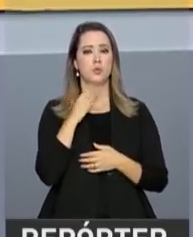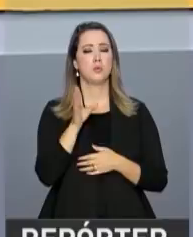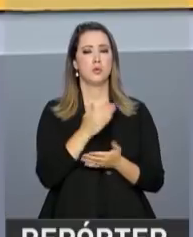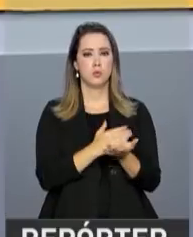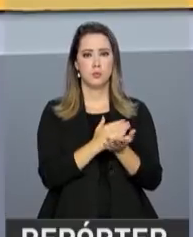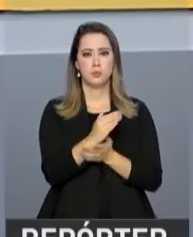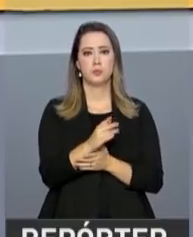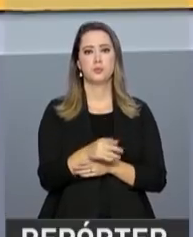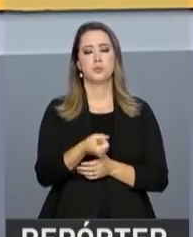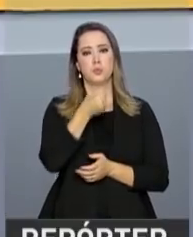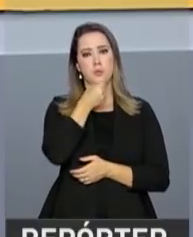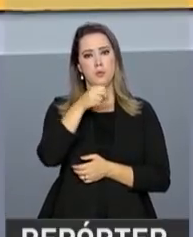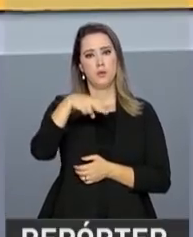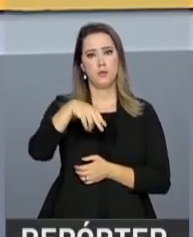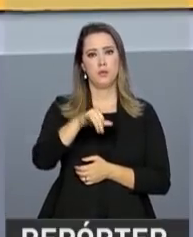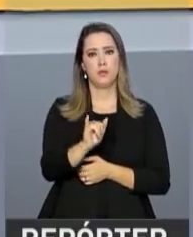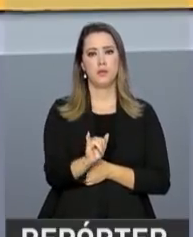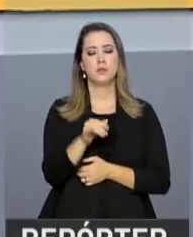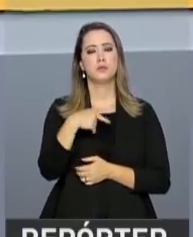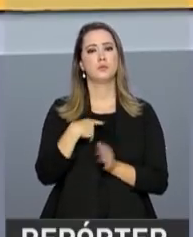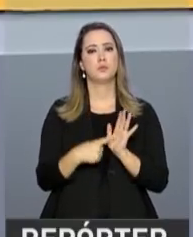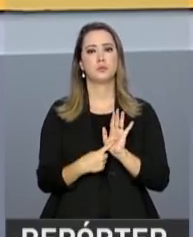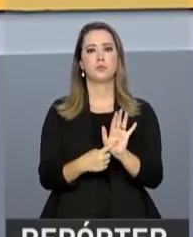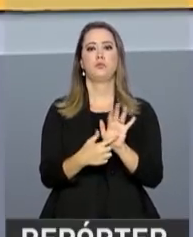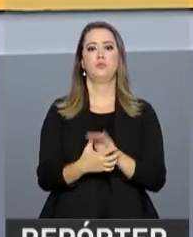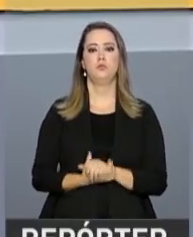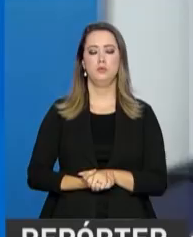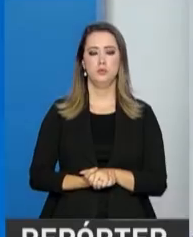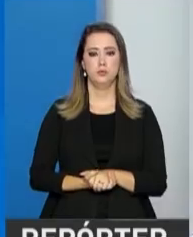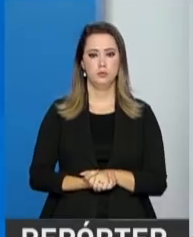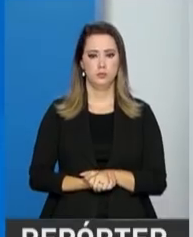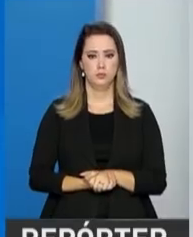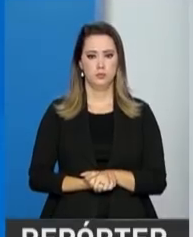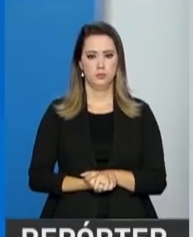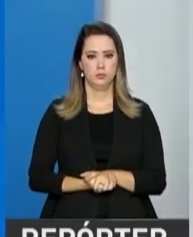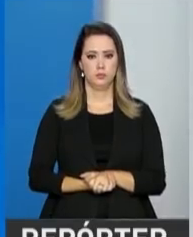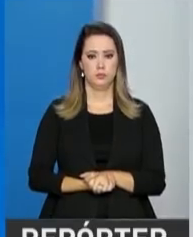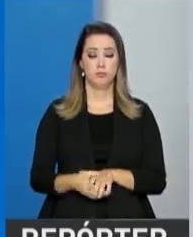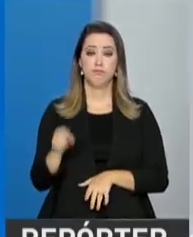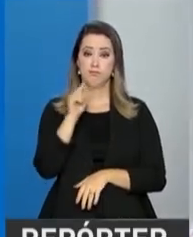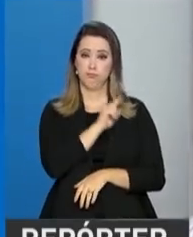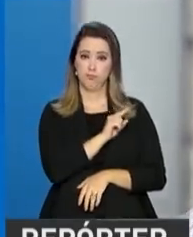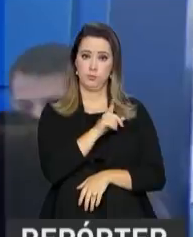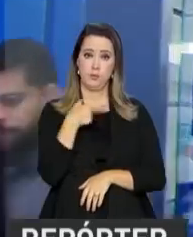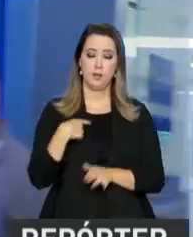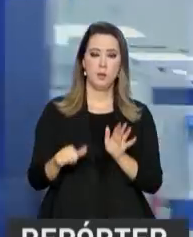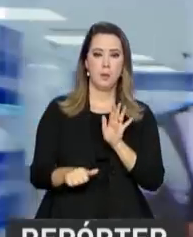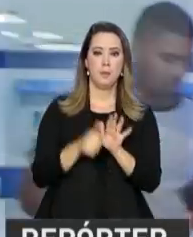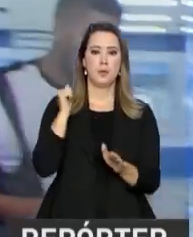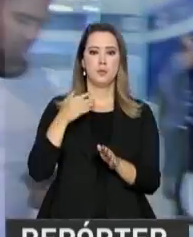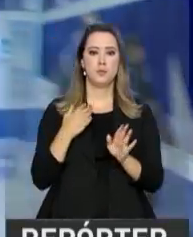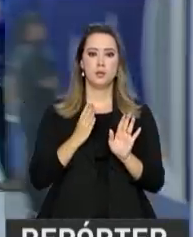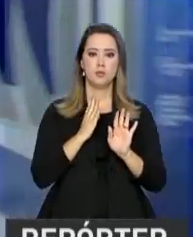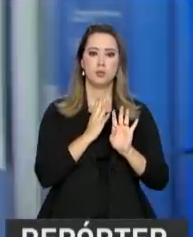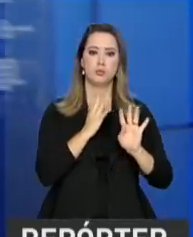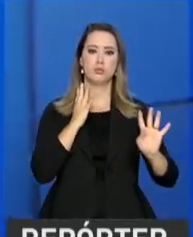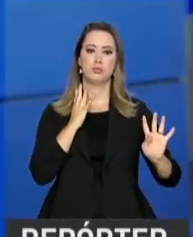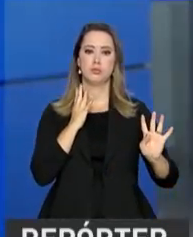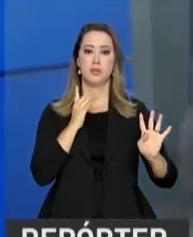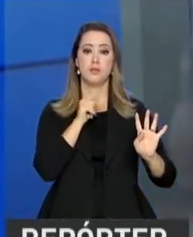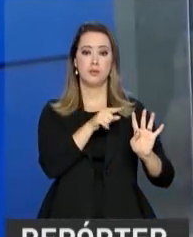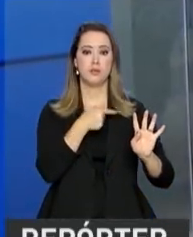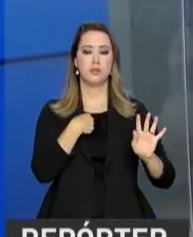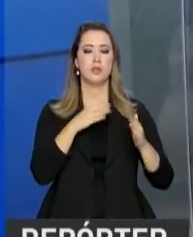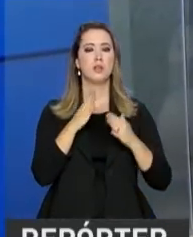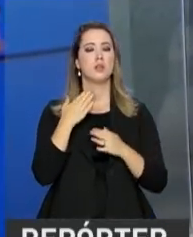começaram eo repórter nem pereira mostra pra gente seu francisco foi o primeiro da fila desta agência da